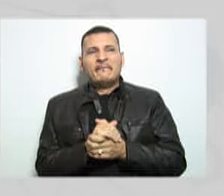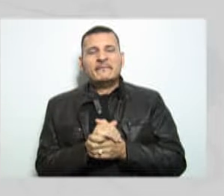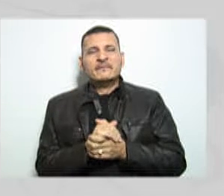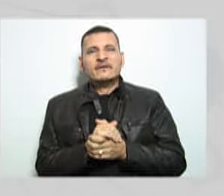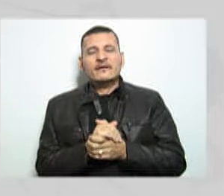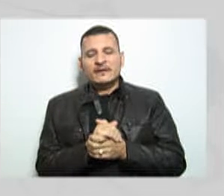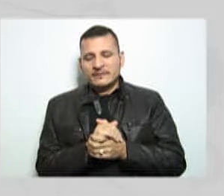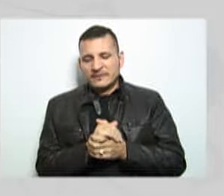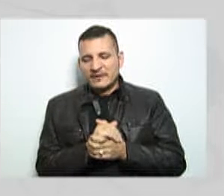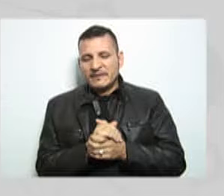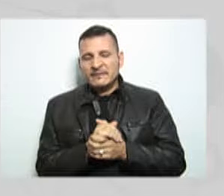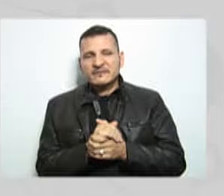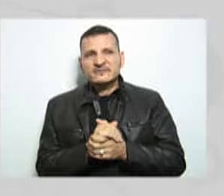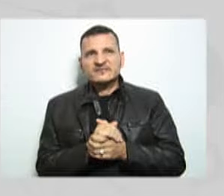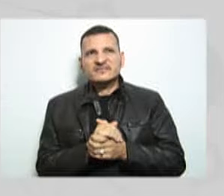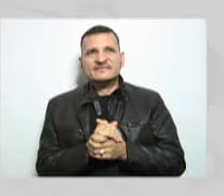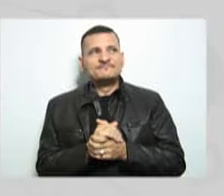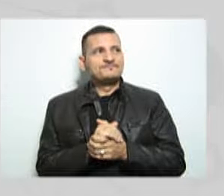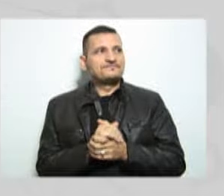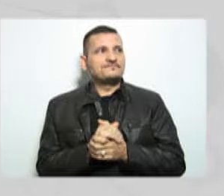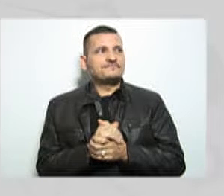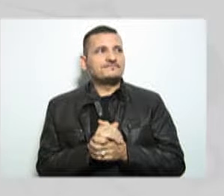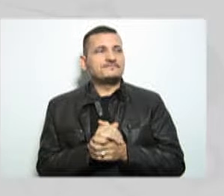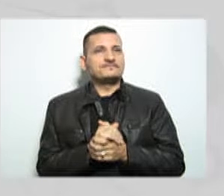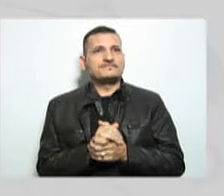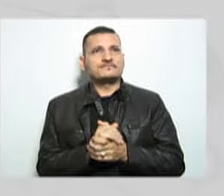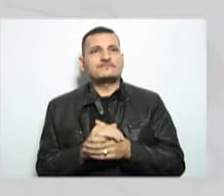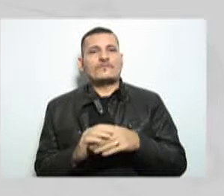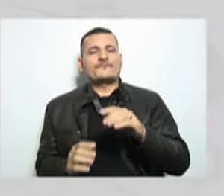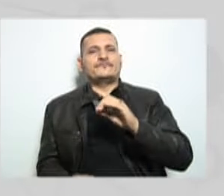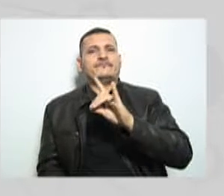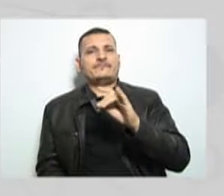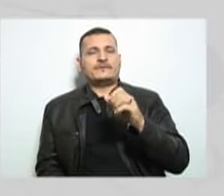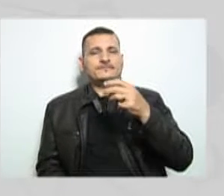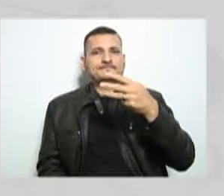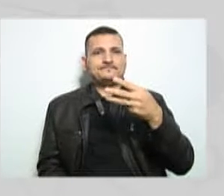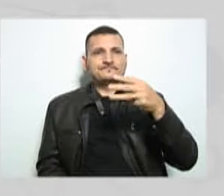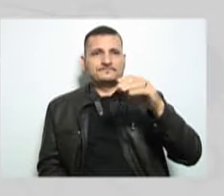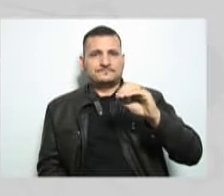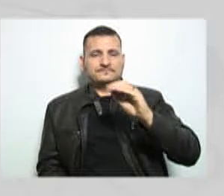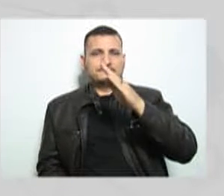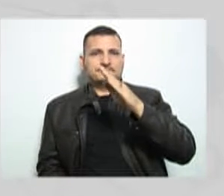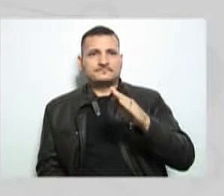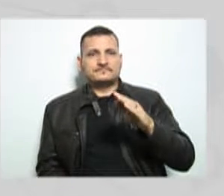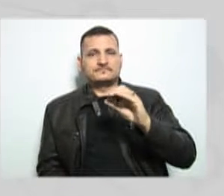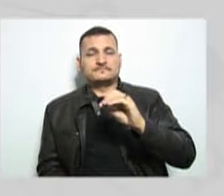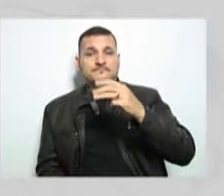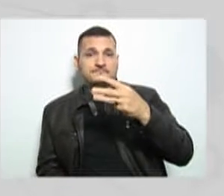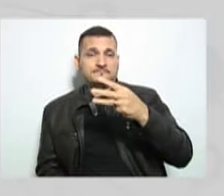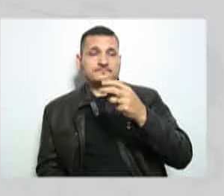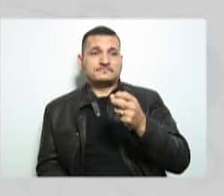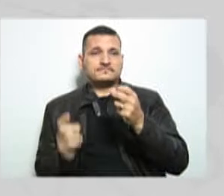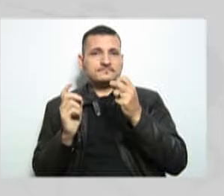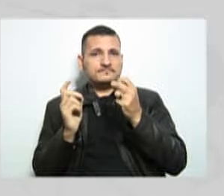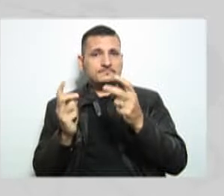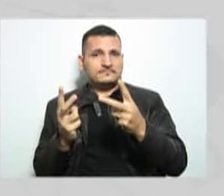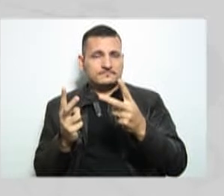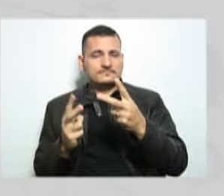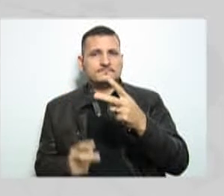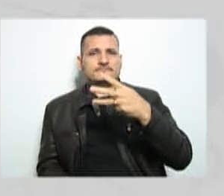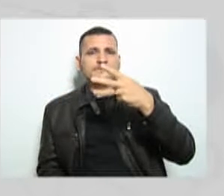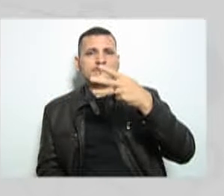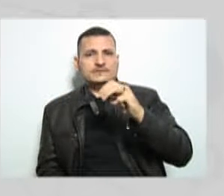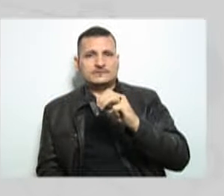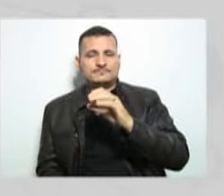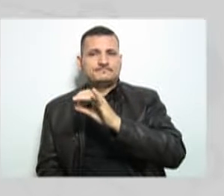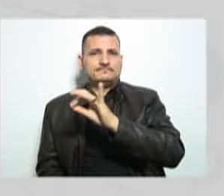se ficar o mesmo valor. No dia 30 do 3, eu fui lá e vendi 30 unidades. O que eu vou